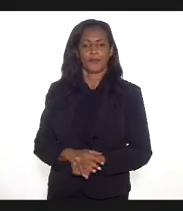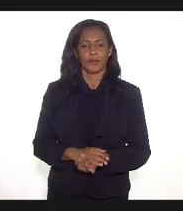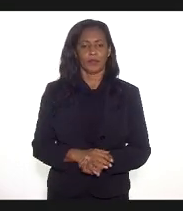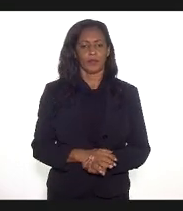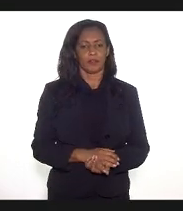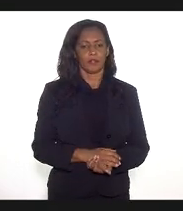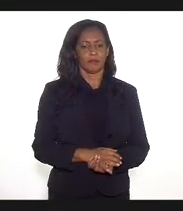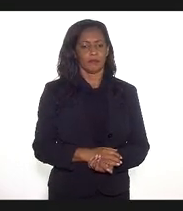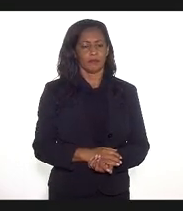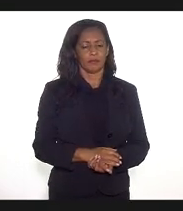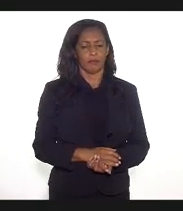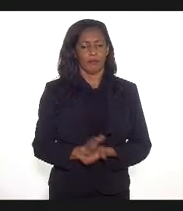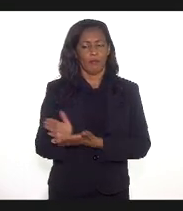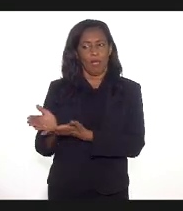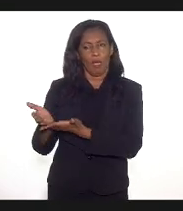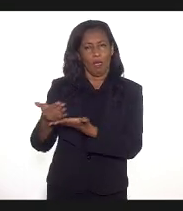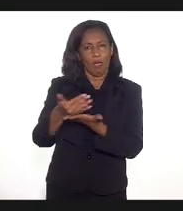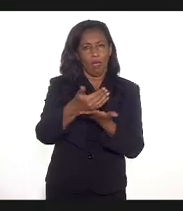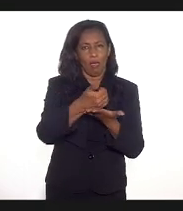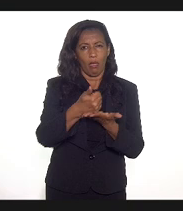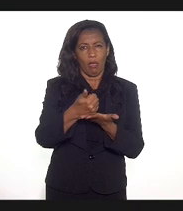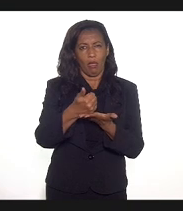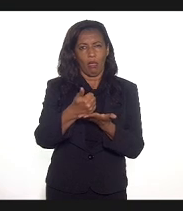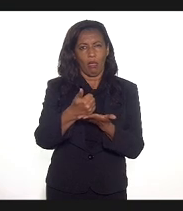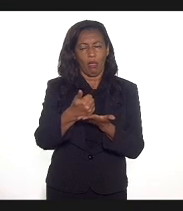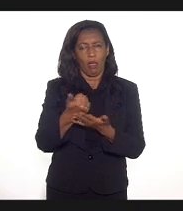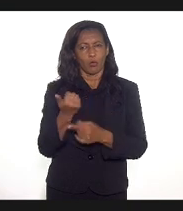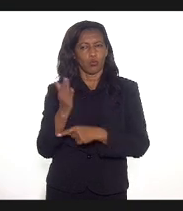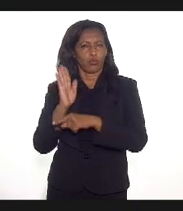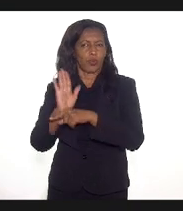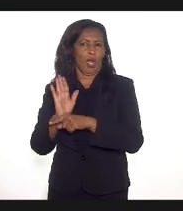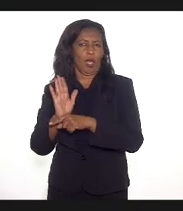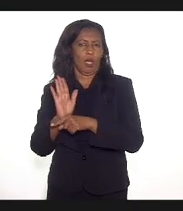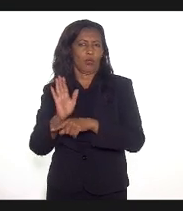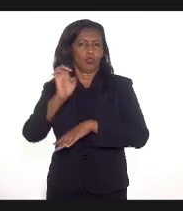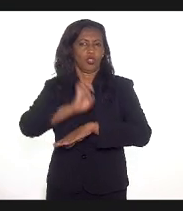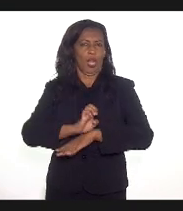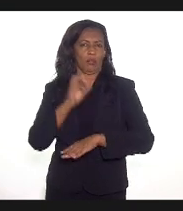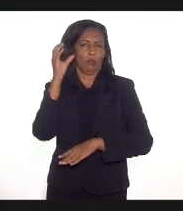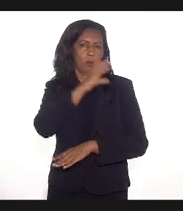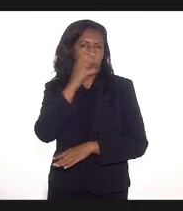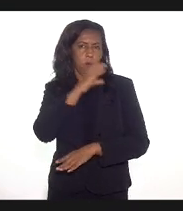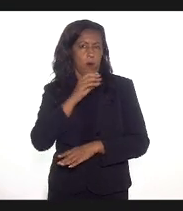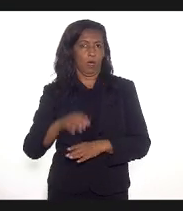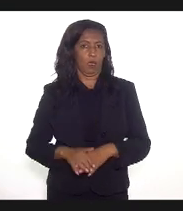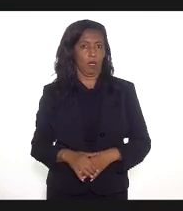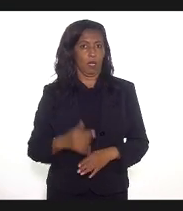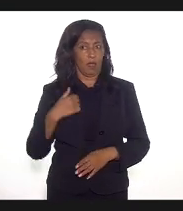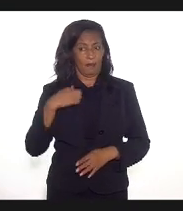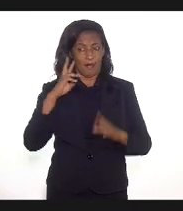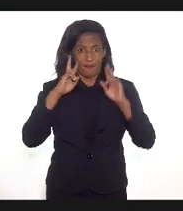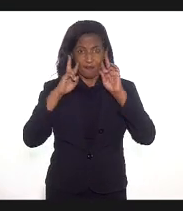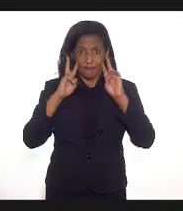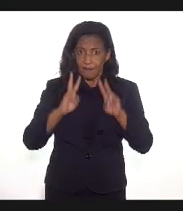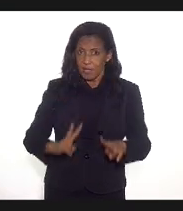a recuperação do Estado em situações de emergência. Do meu ponto de vista, essa poupança ela tem um caráter